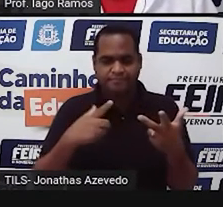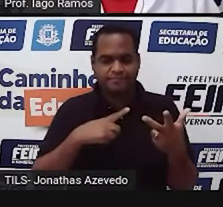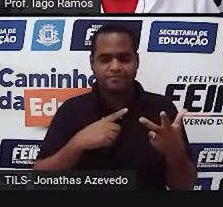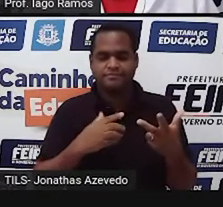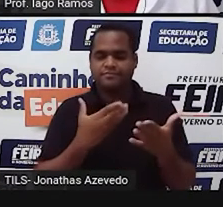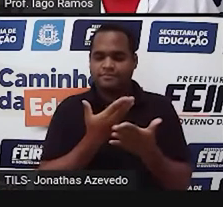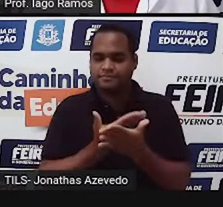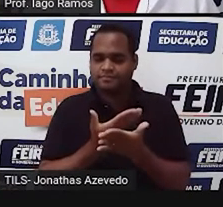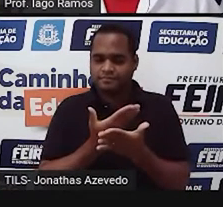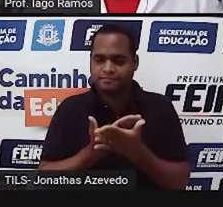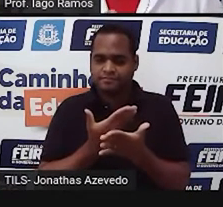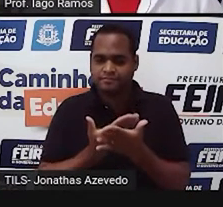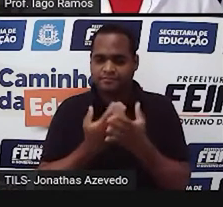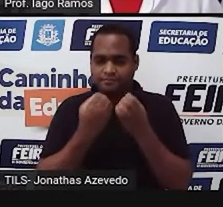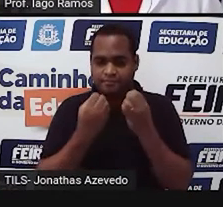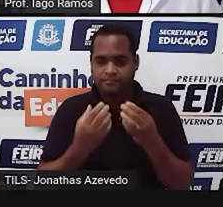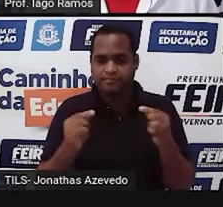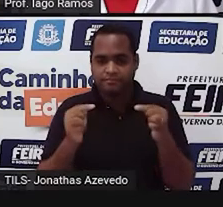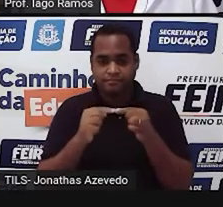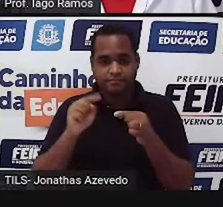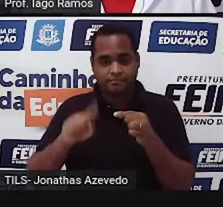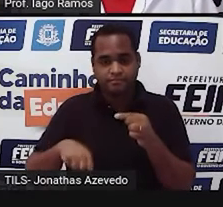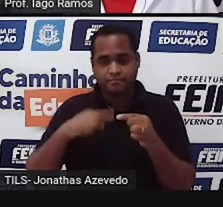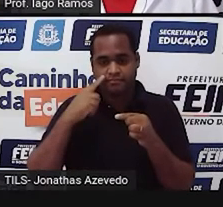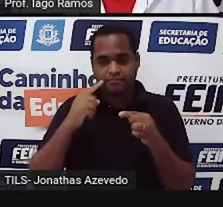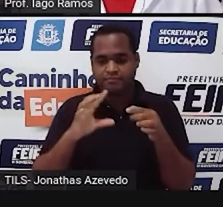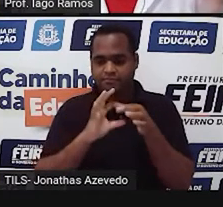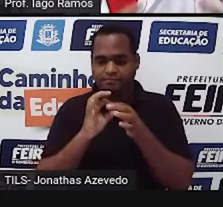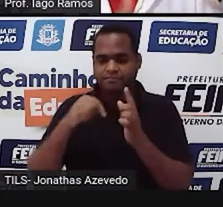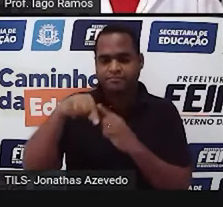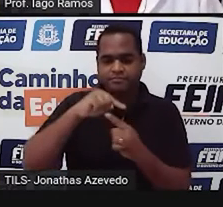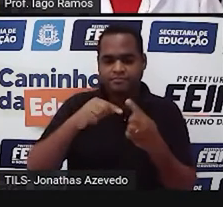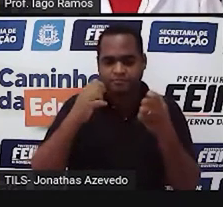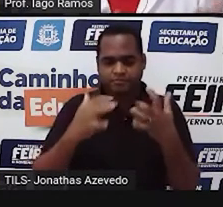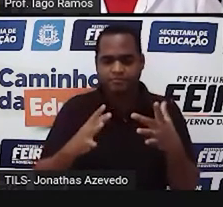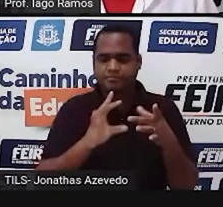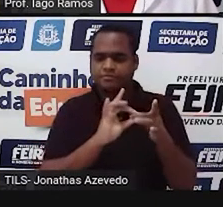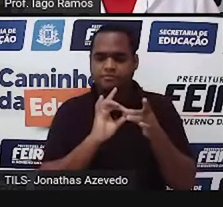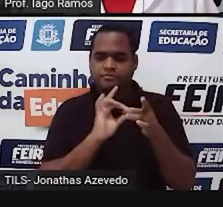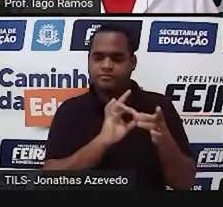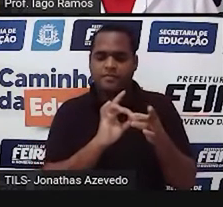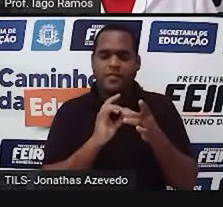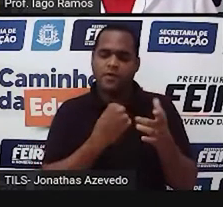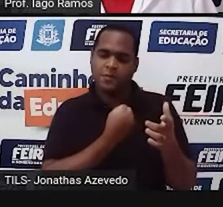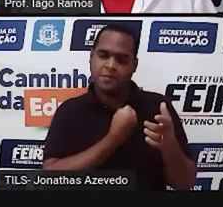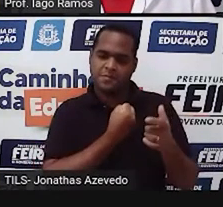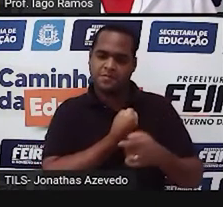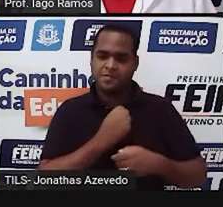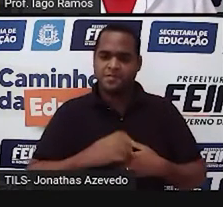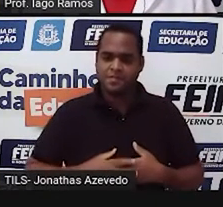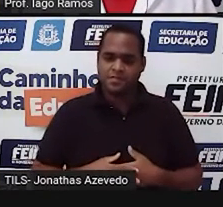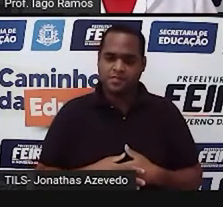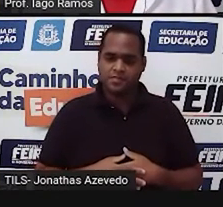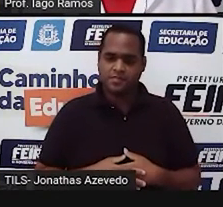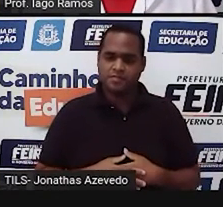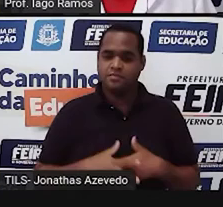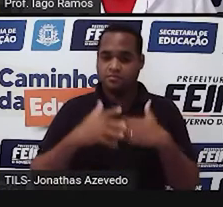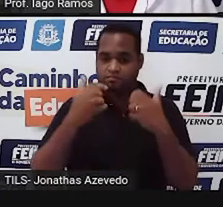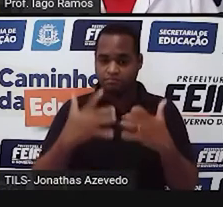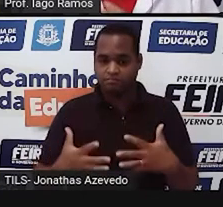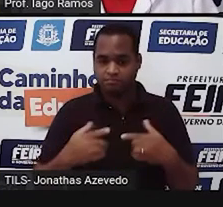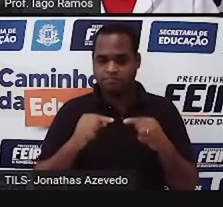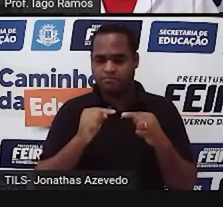estudou também boa parte delas relacionadas né é que tem a ver com números Então vamos fazer esse exercício